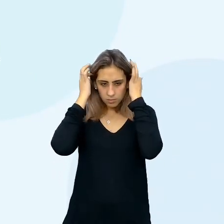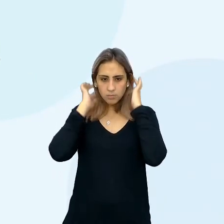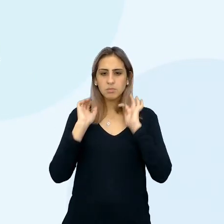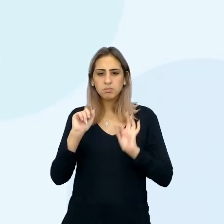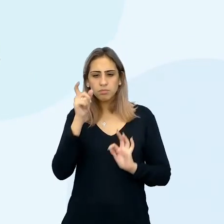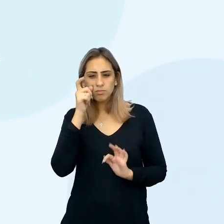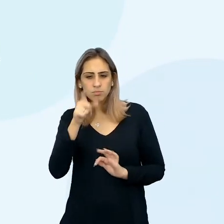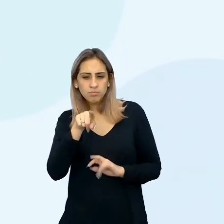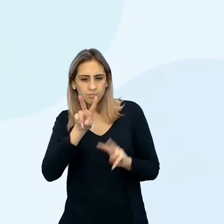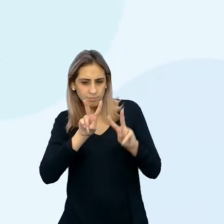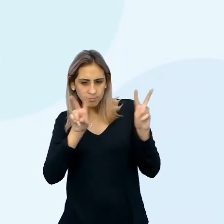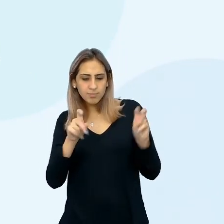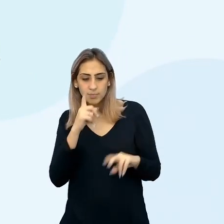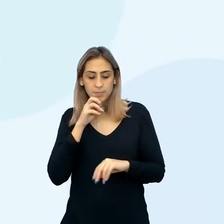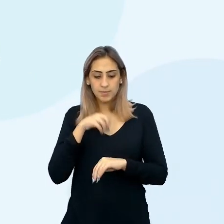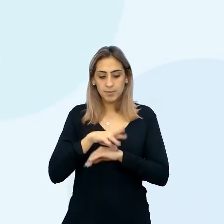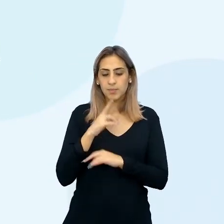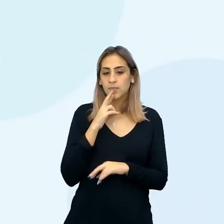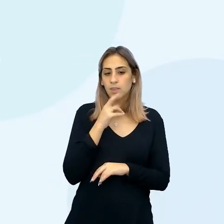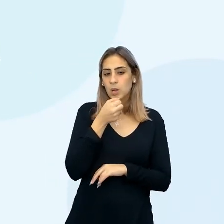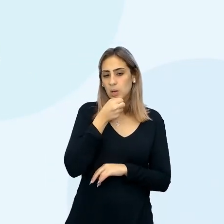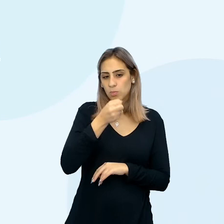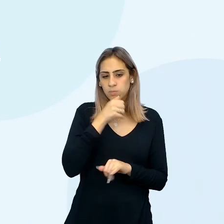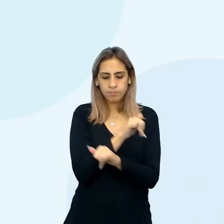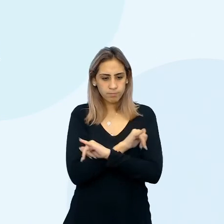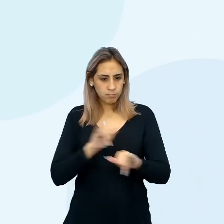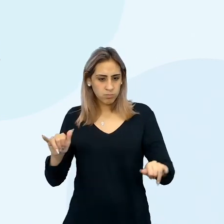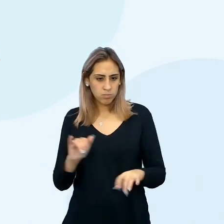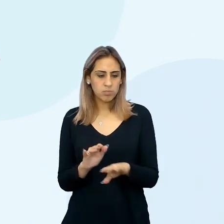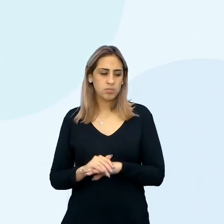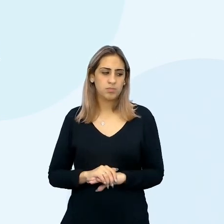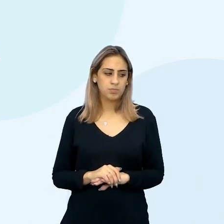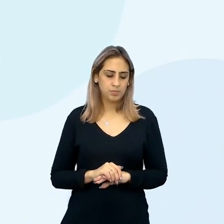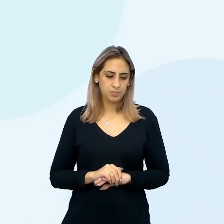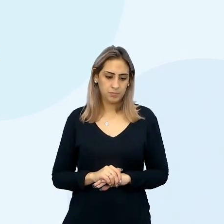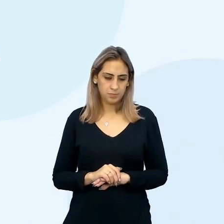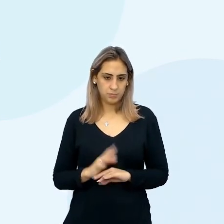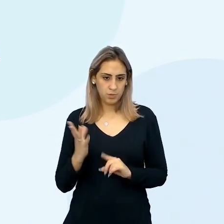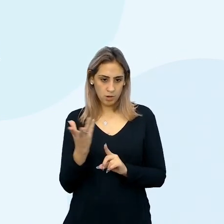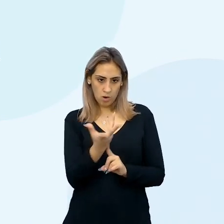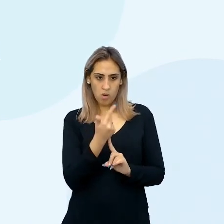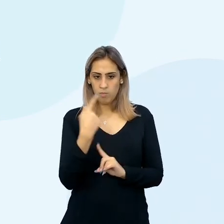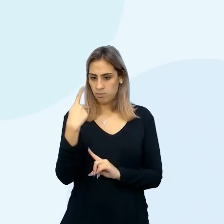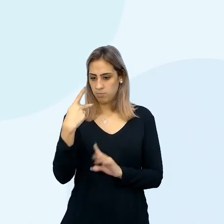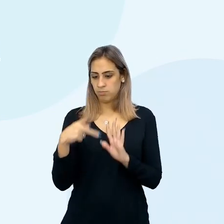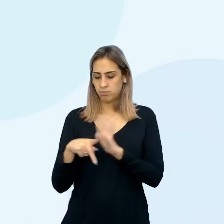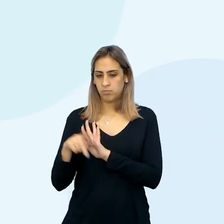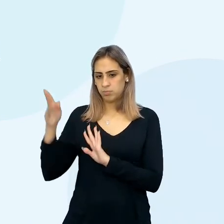tema. Fica aí uma reportagem sobre a obra de George Orwell, que nos